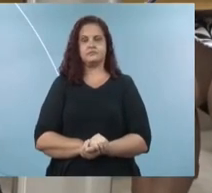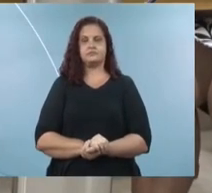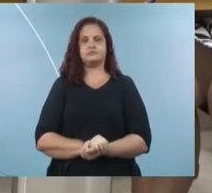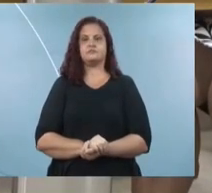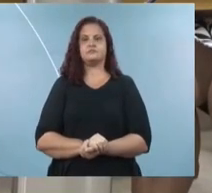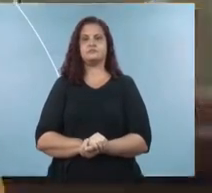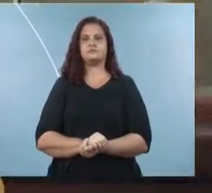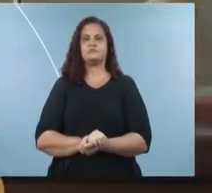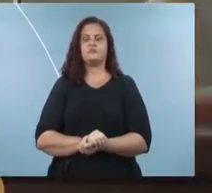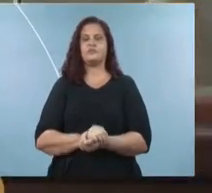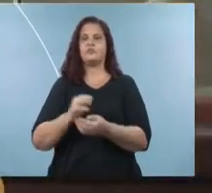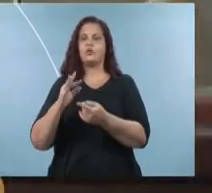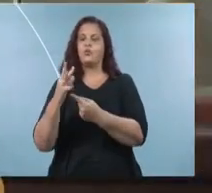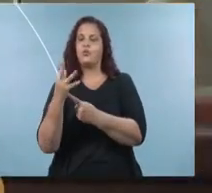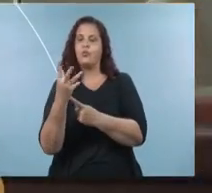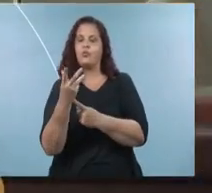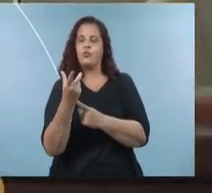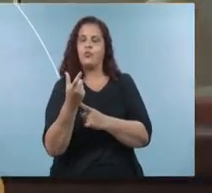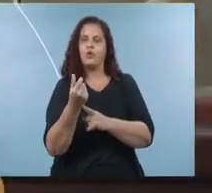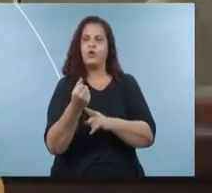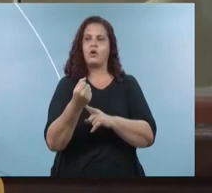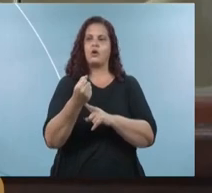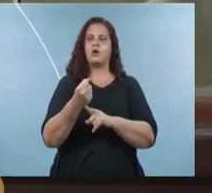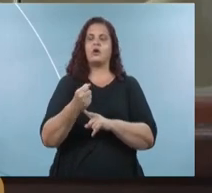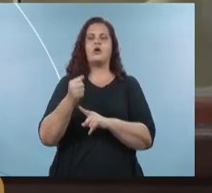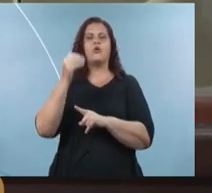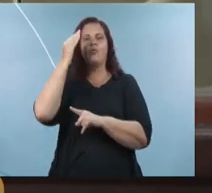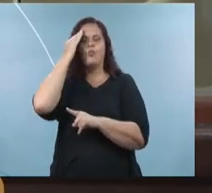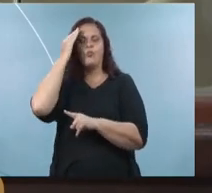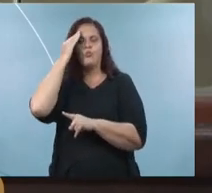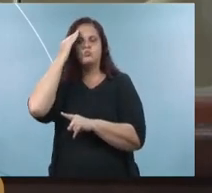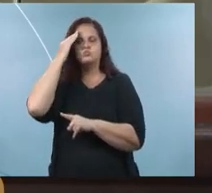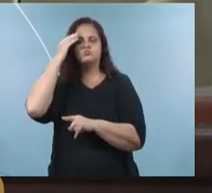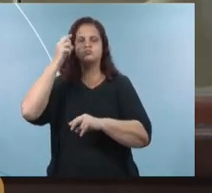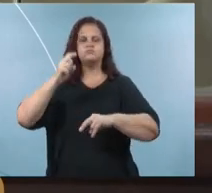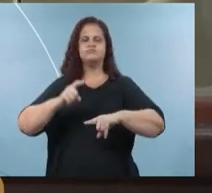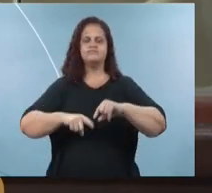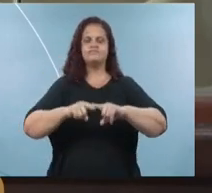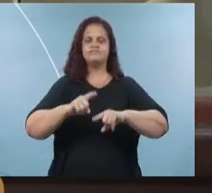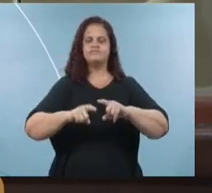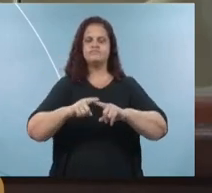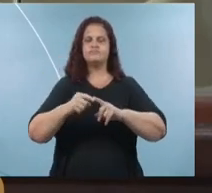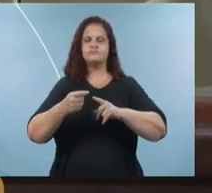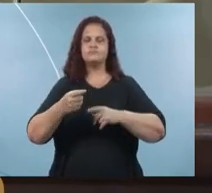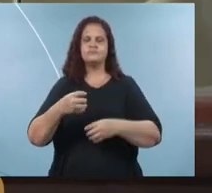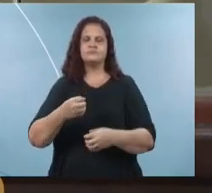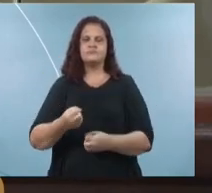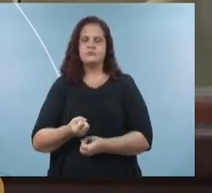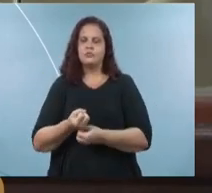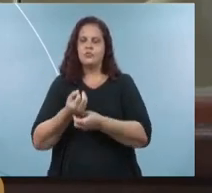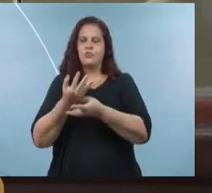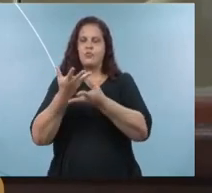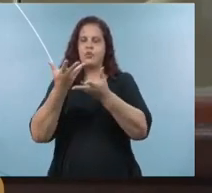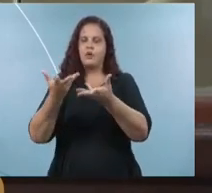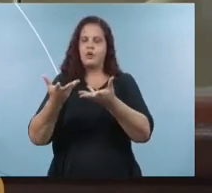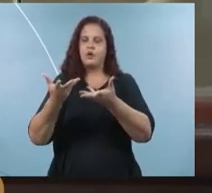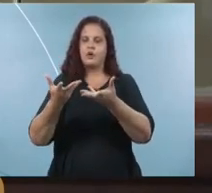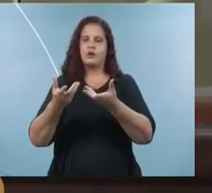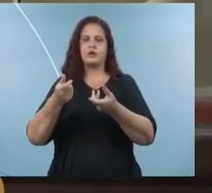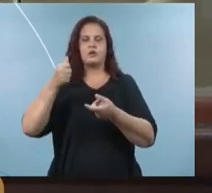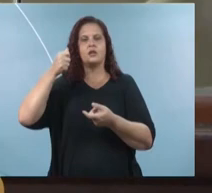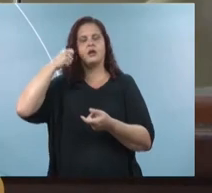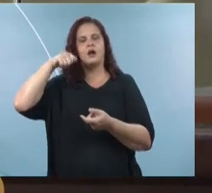O artesanato, portanto, deve ser entendido como uma dessas formas de manifestações artísticas da